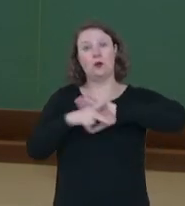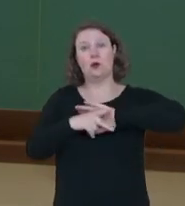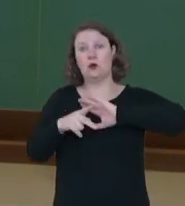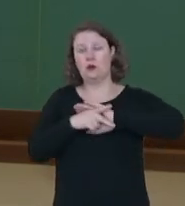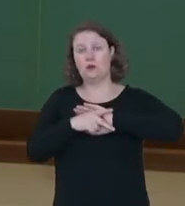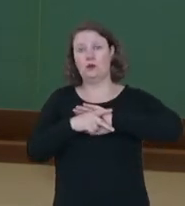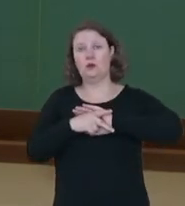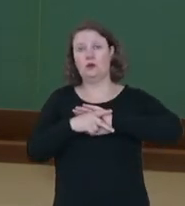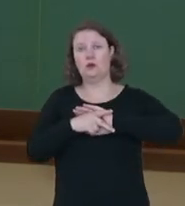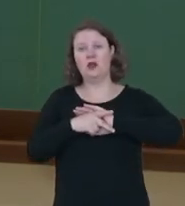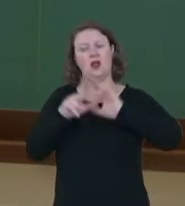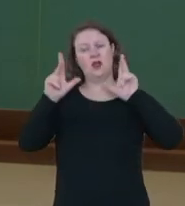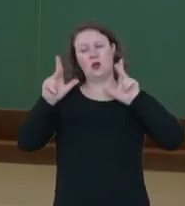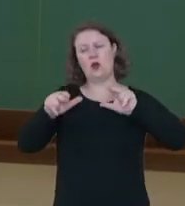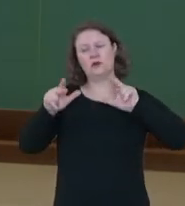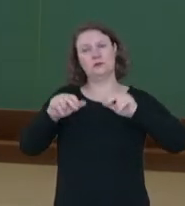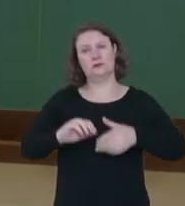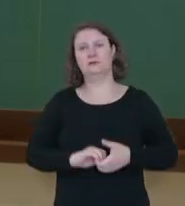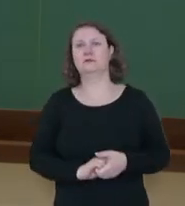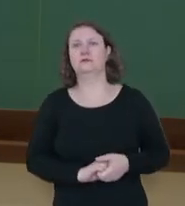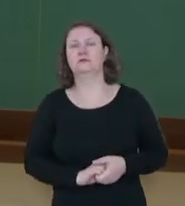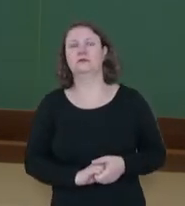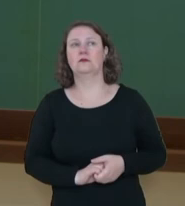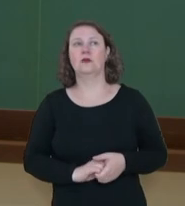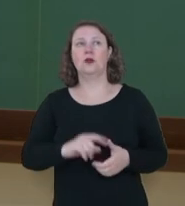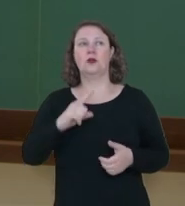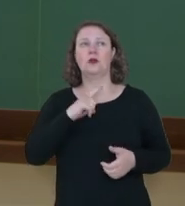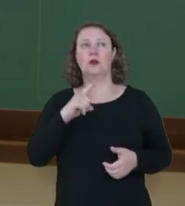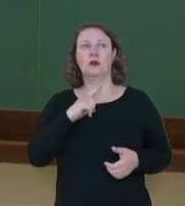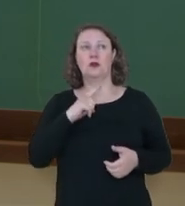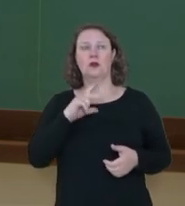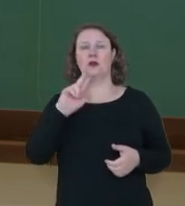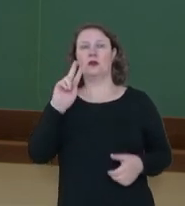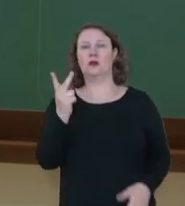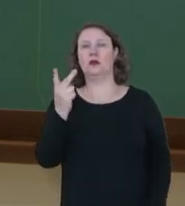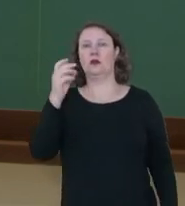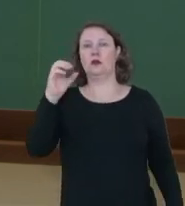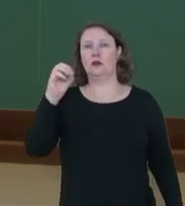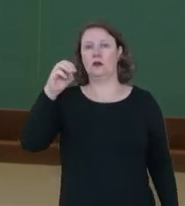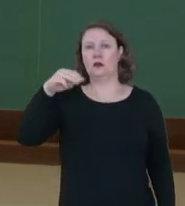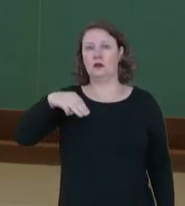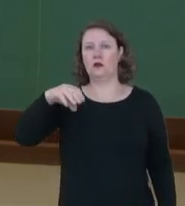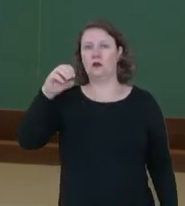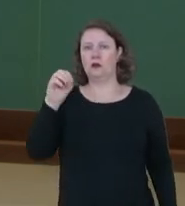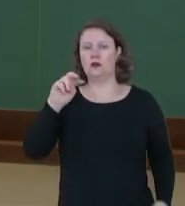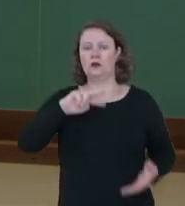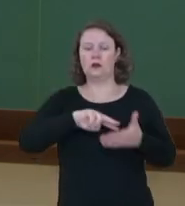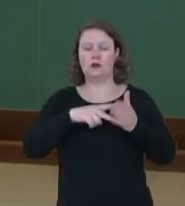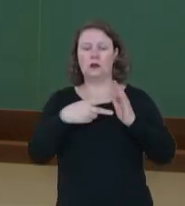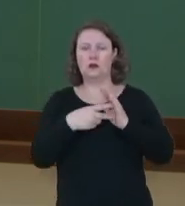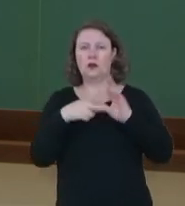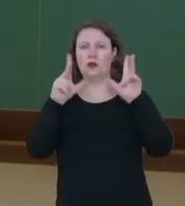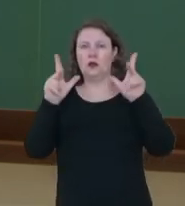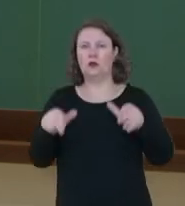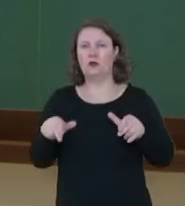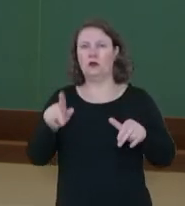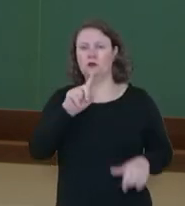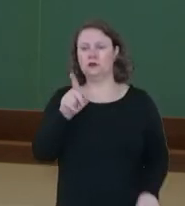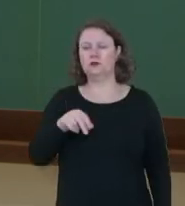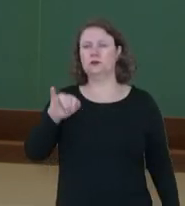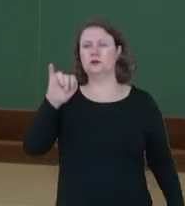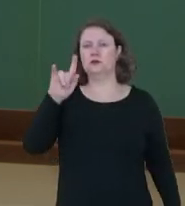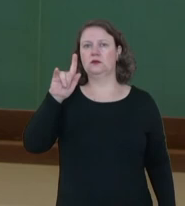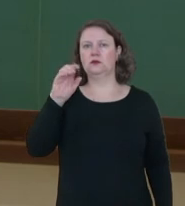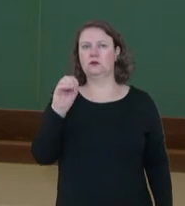gerar um indivíduo igualzinho a ela. Então, são plantas homozigóticas, homo, igual, ok? Então, homo de igual. Por